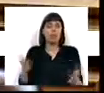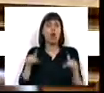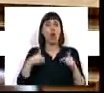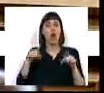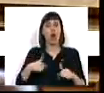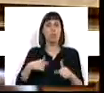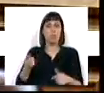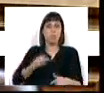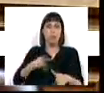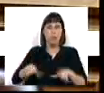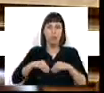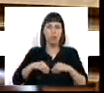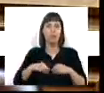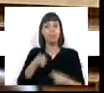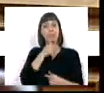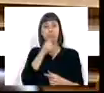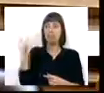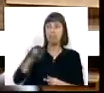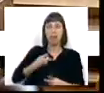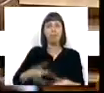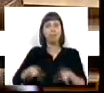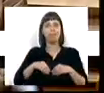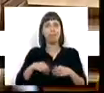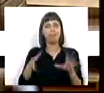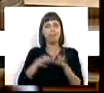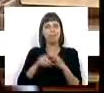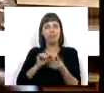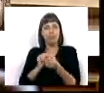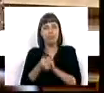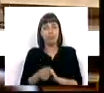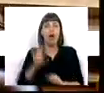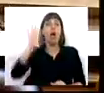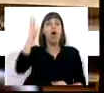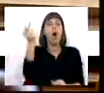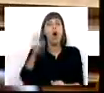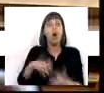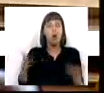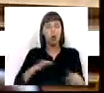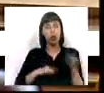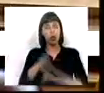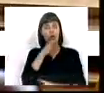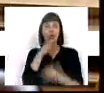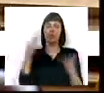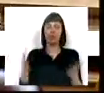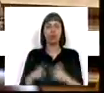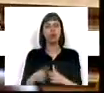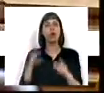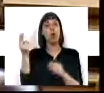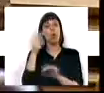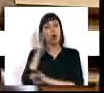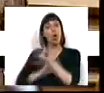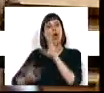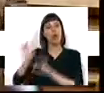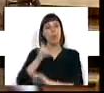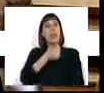cá acatávamos as decisões relativamente à matéria dos transgénicos. Ocorre que, Senhoras e Senhores Deputados, na União